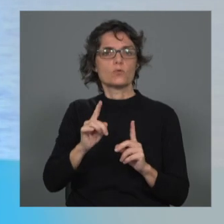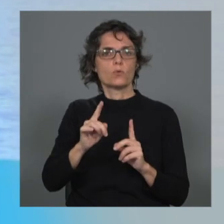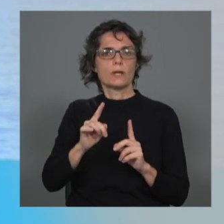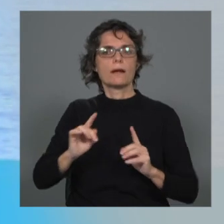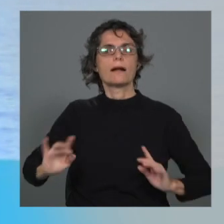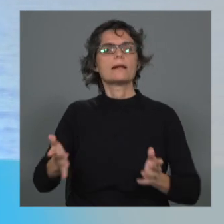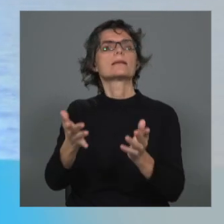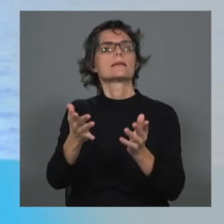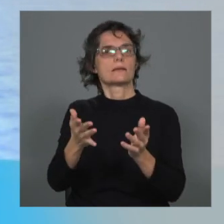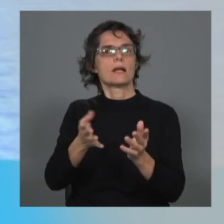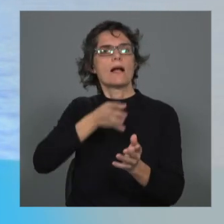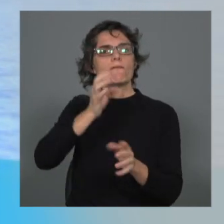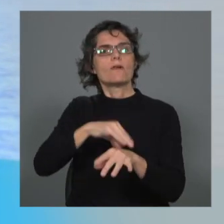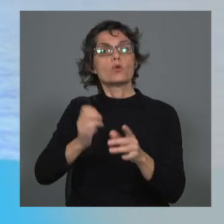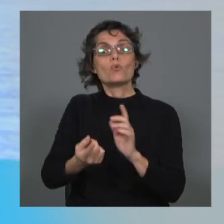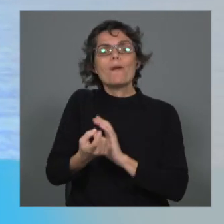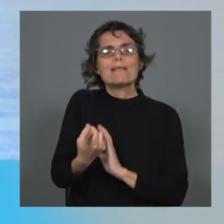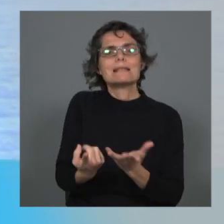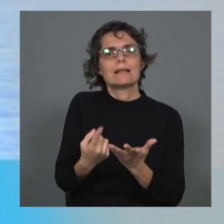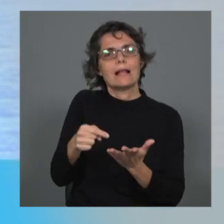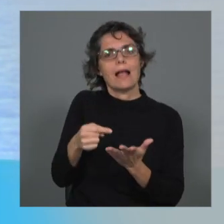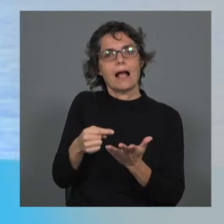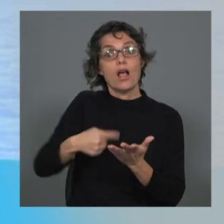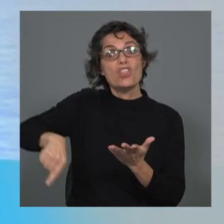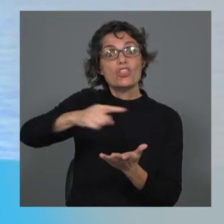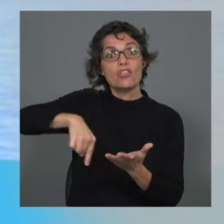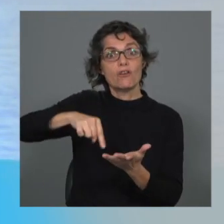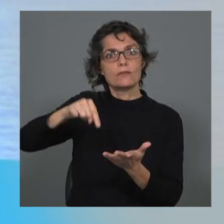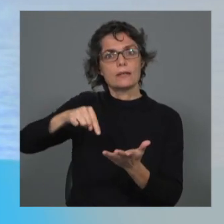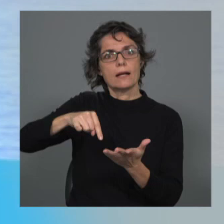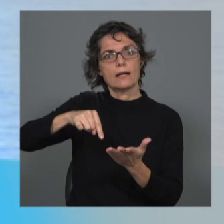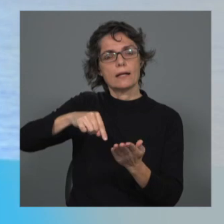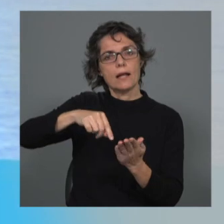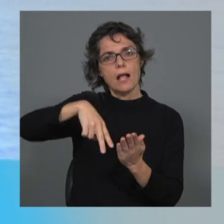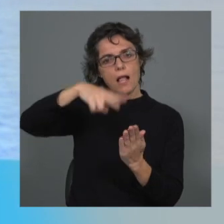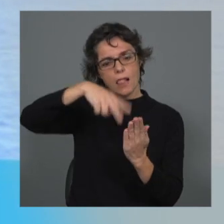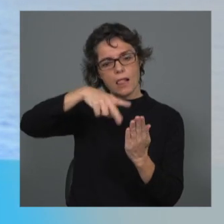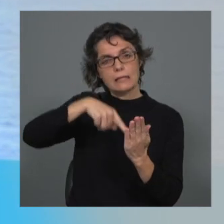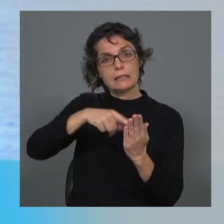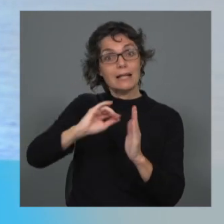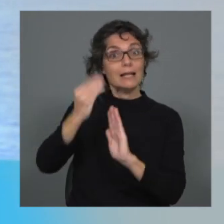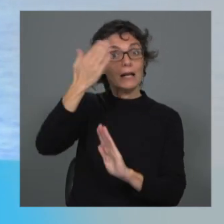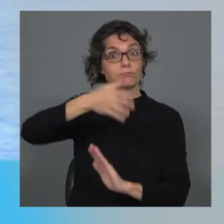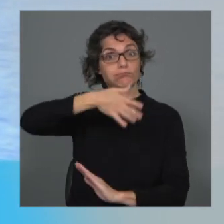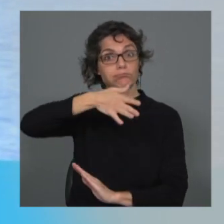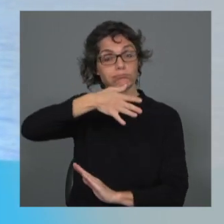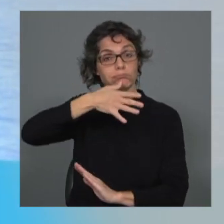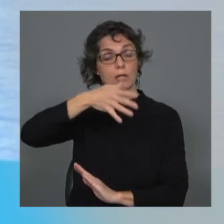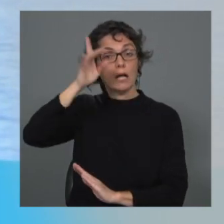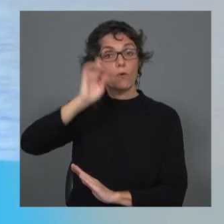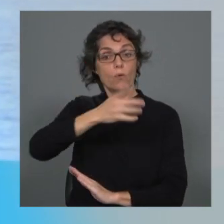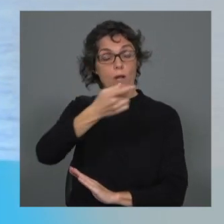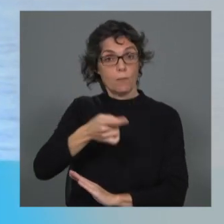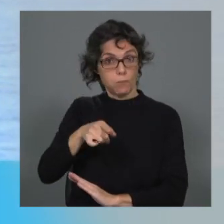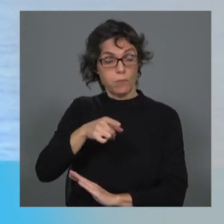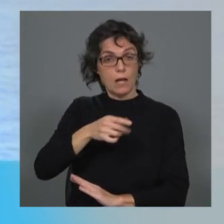a necessidade de renovarmos a leitura da primeira mensagem do Dia da Paz de